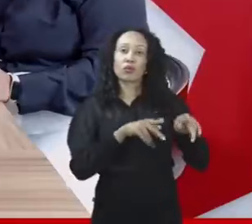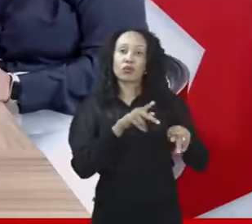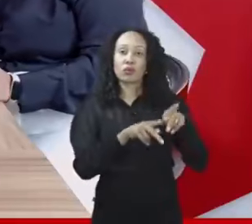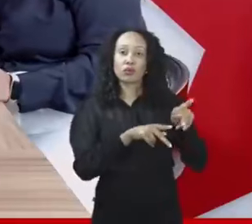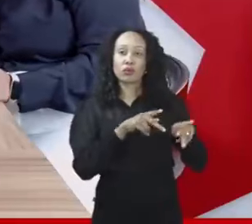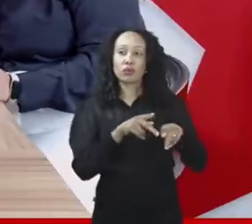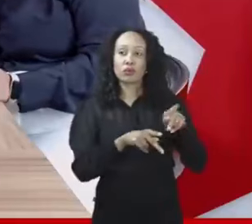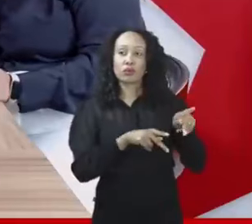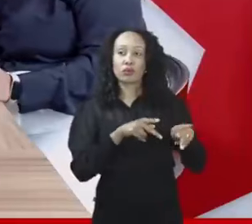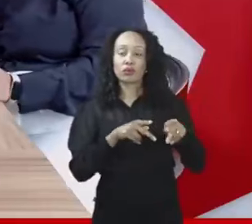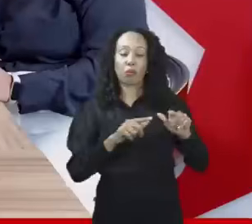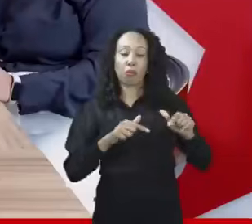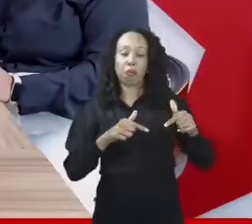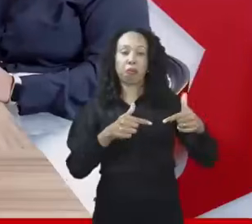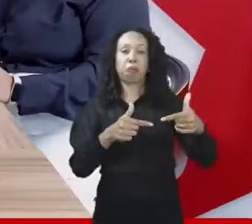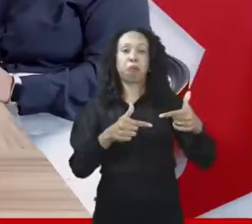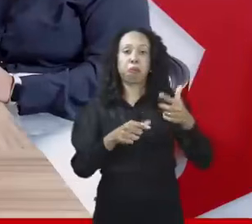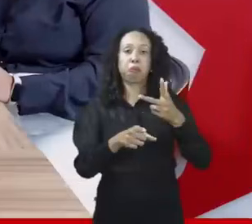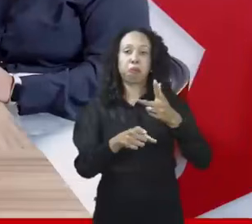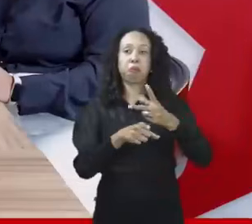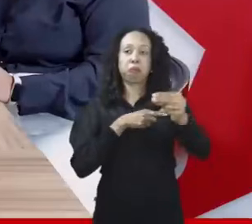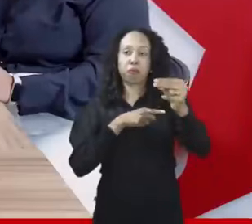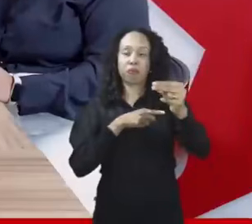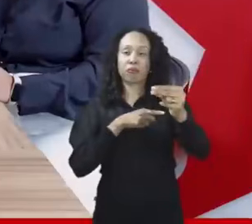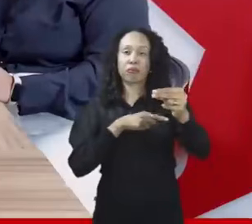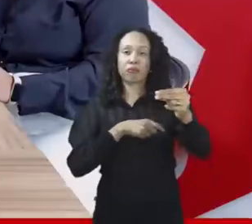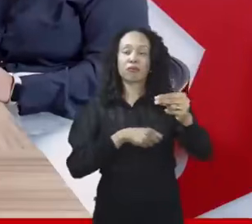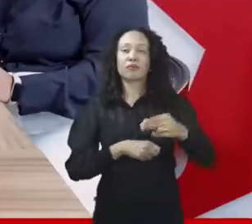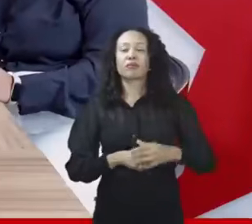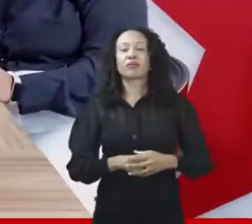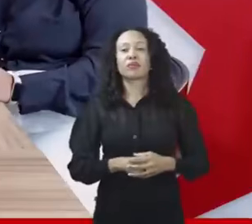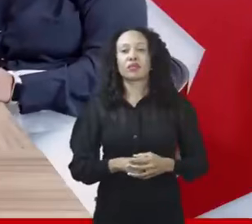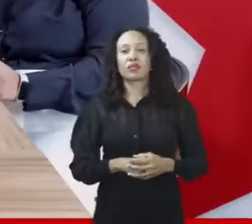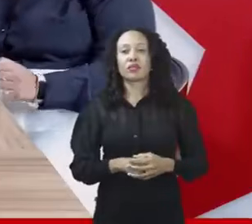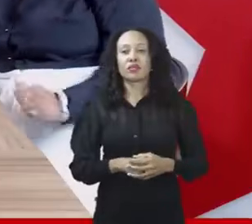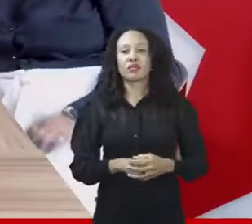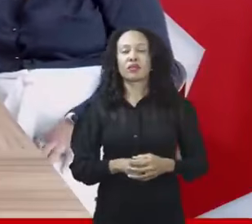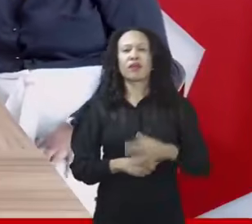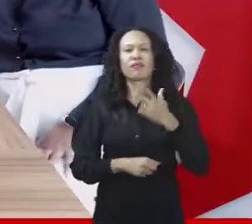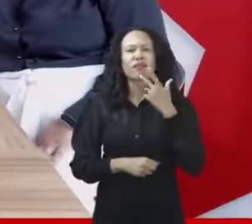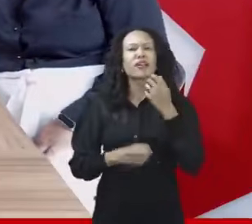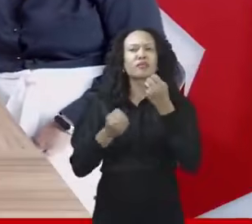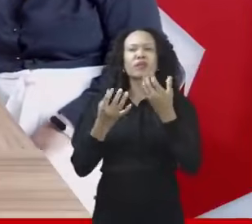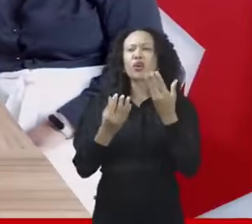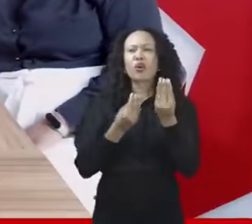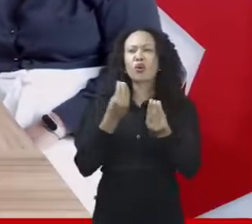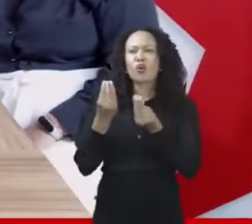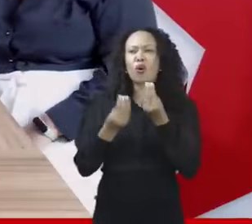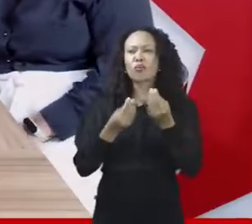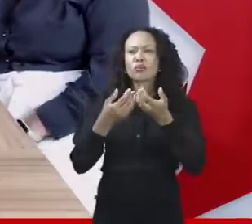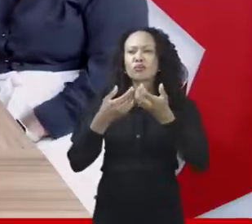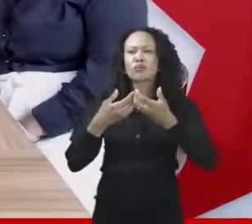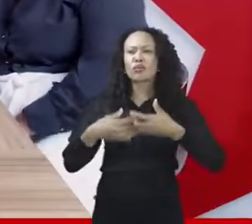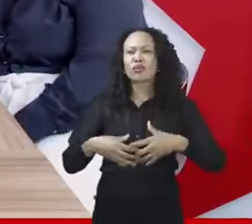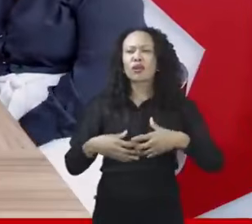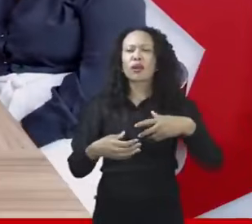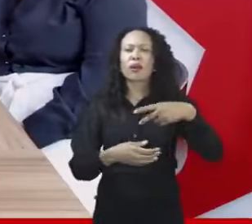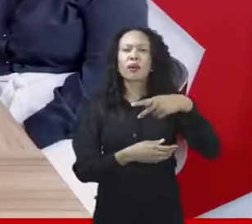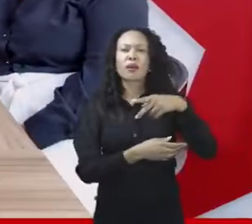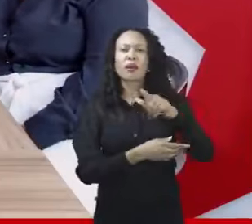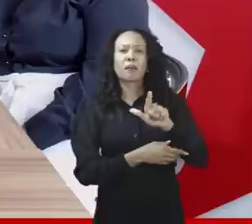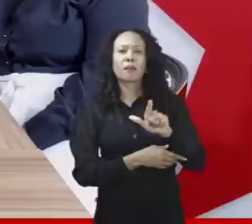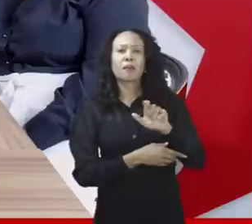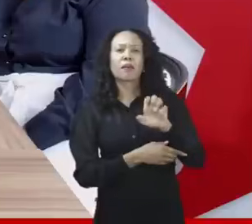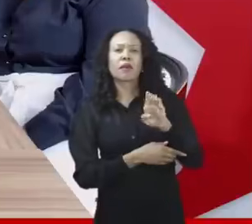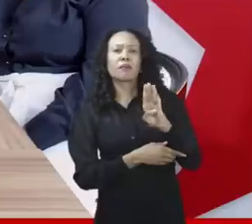uma ação vitoriosa de mobilização das ruas por isso, né? É isso. Fala pra gente como é que funcionou essa questão do plebiscito também,